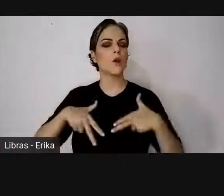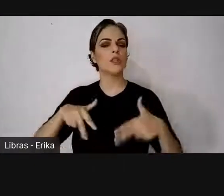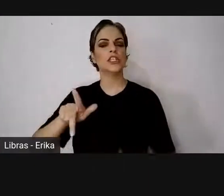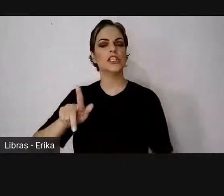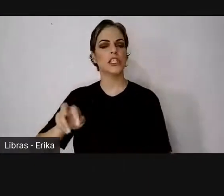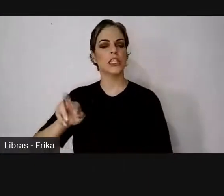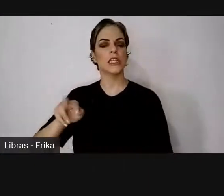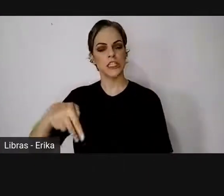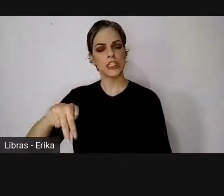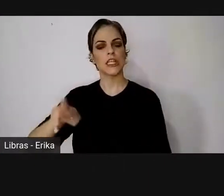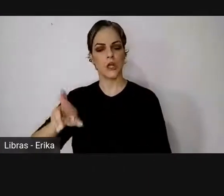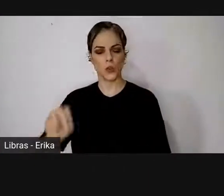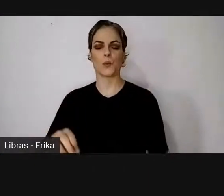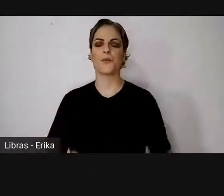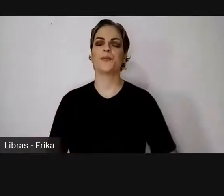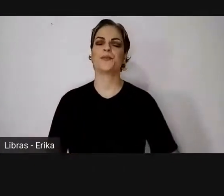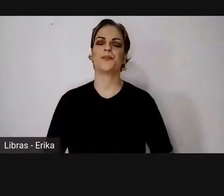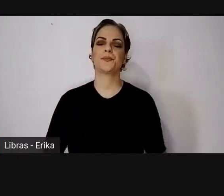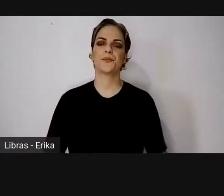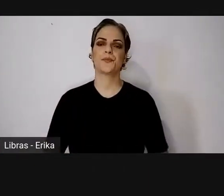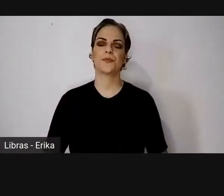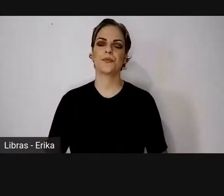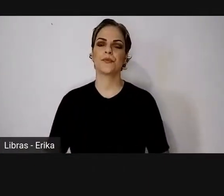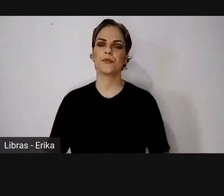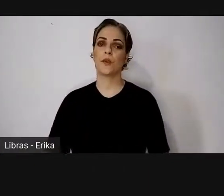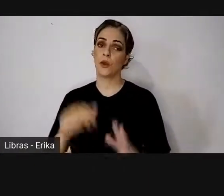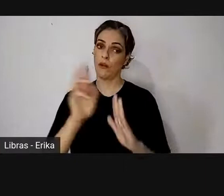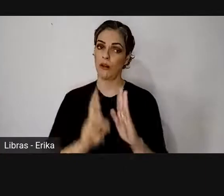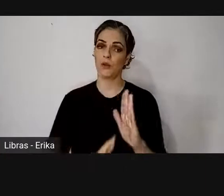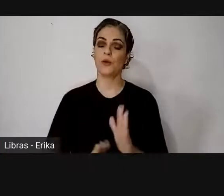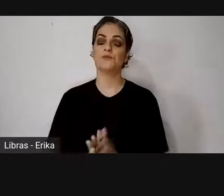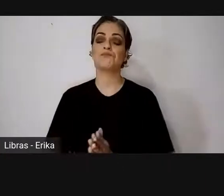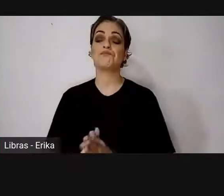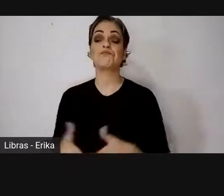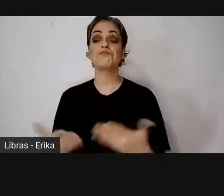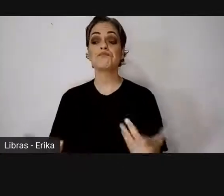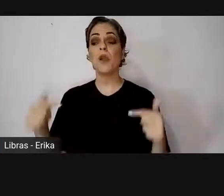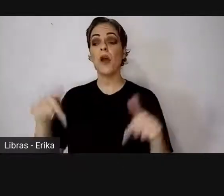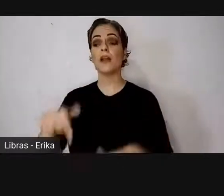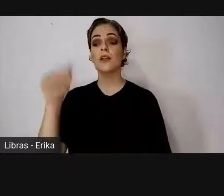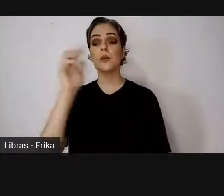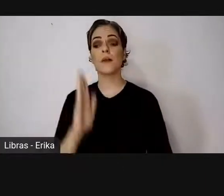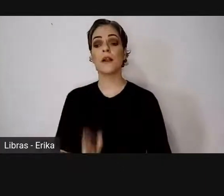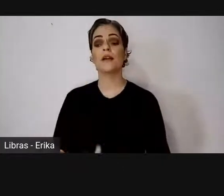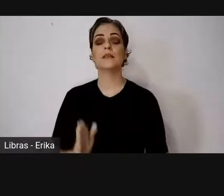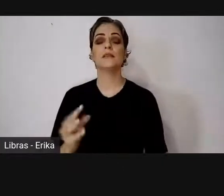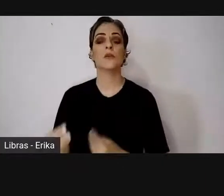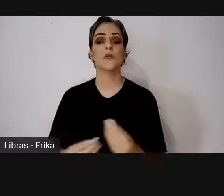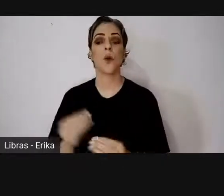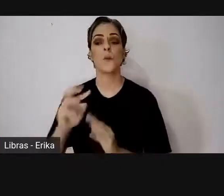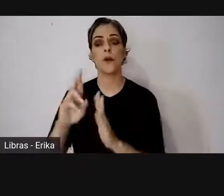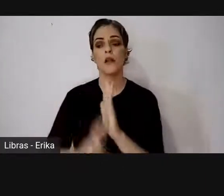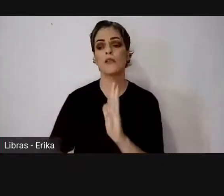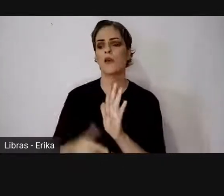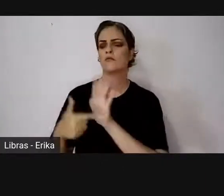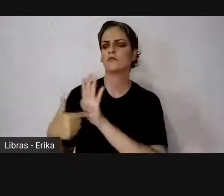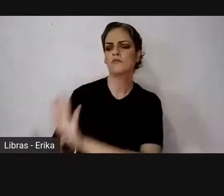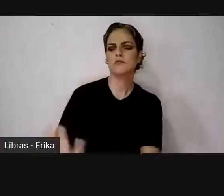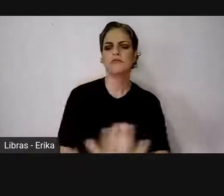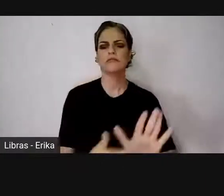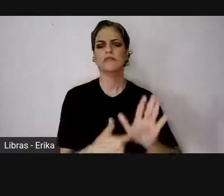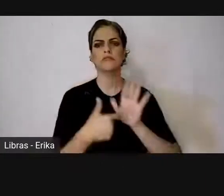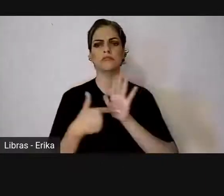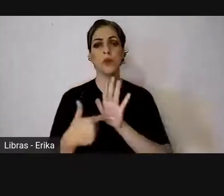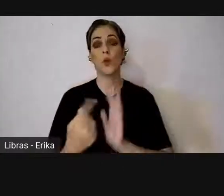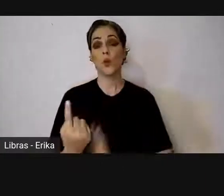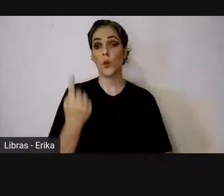relatório. Na época, o Banco Mundial no Brasil estava apresentando esse relatório em vários ambientes, e um deles